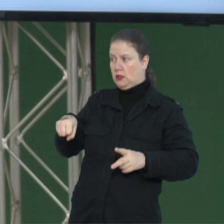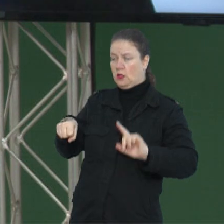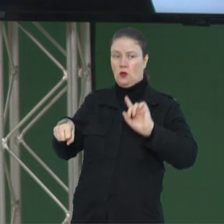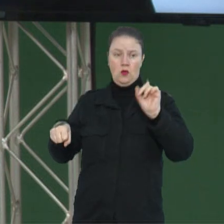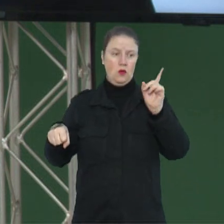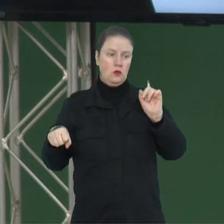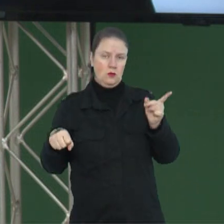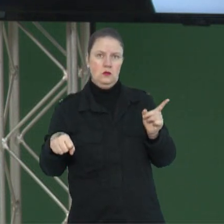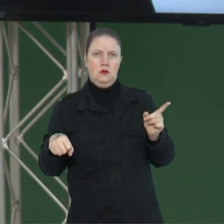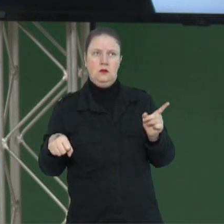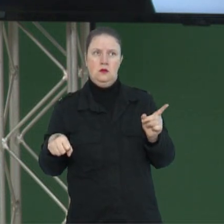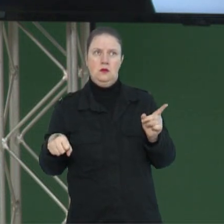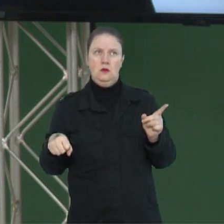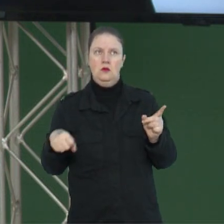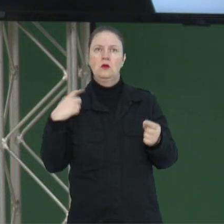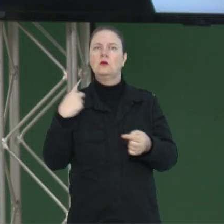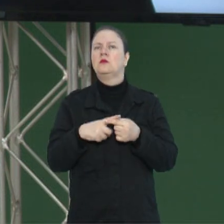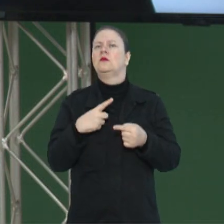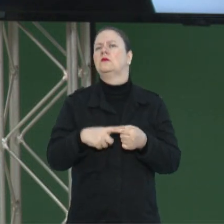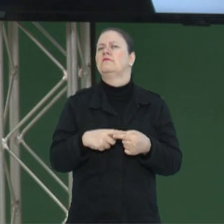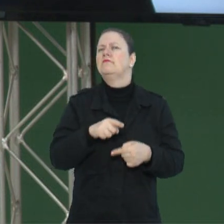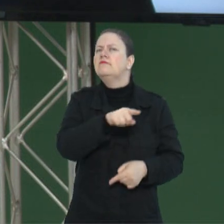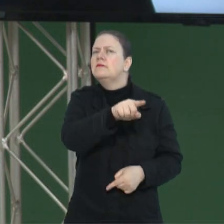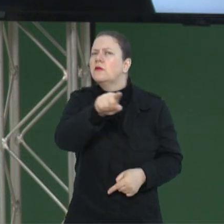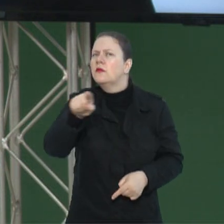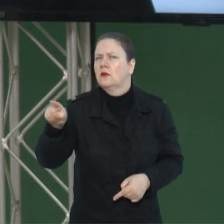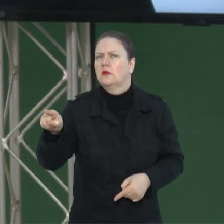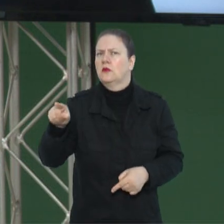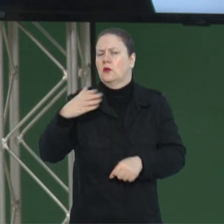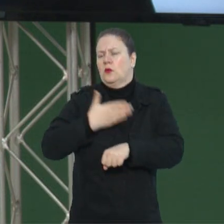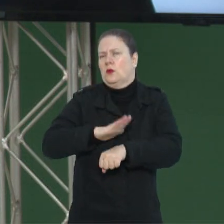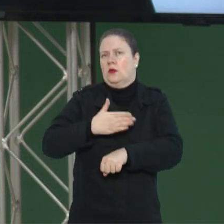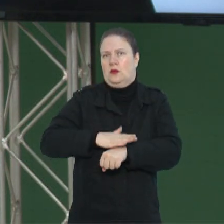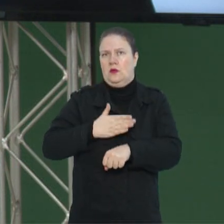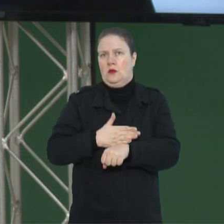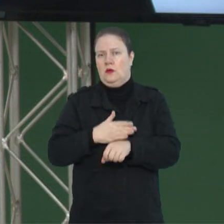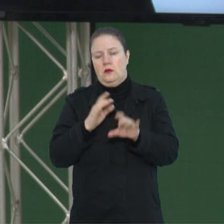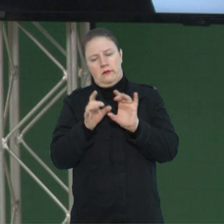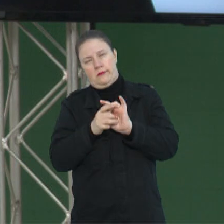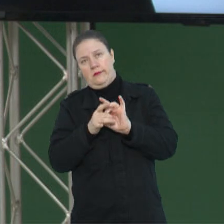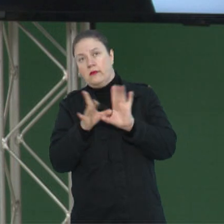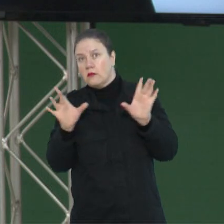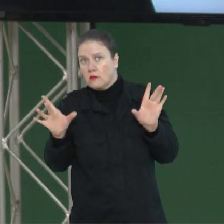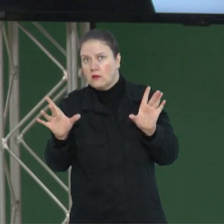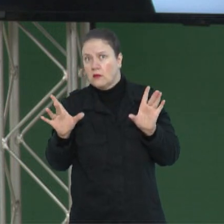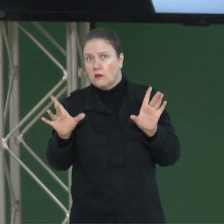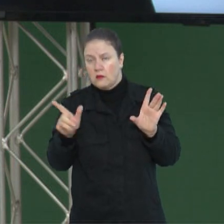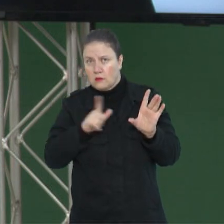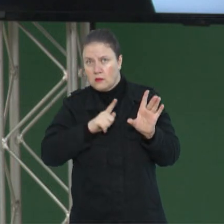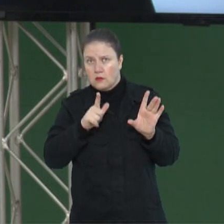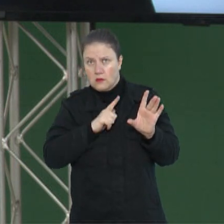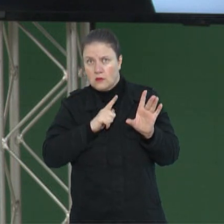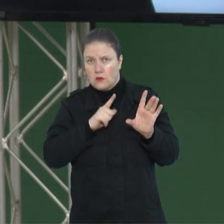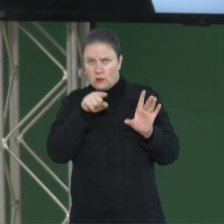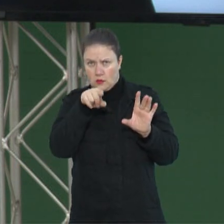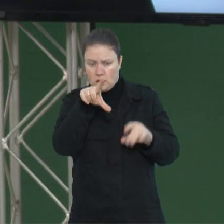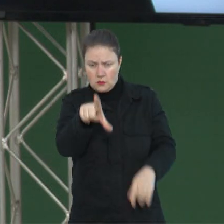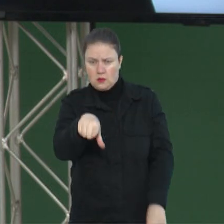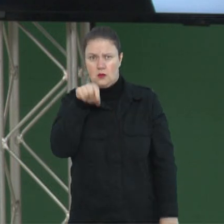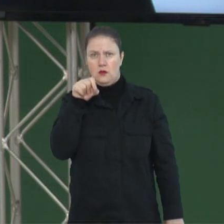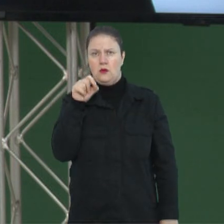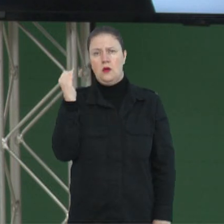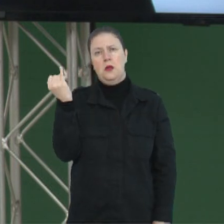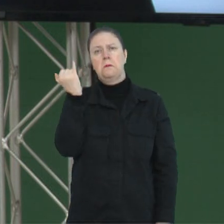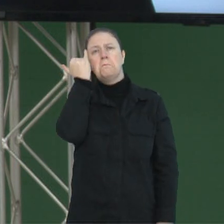Por quê? Você, nas suas ações supostamente livres, né? Você escolhe ter